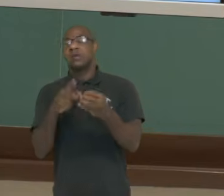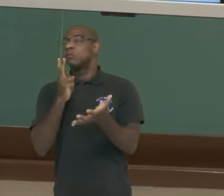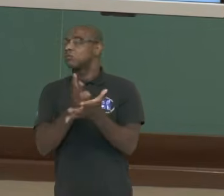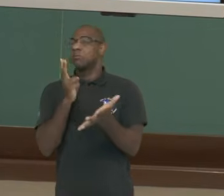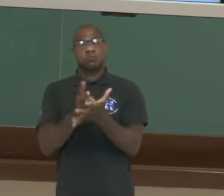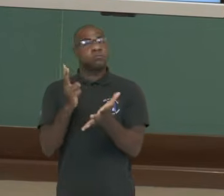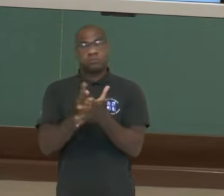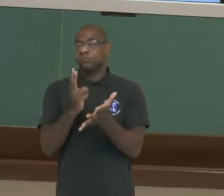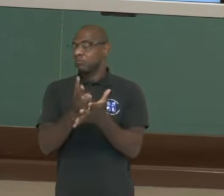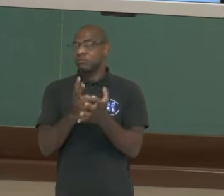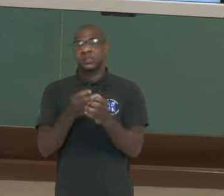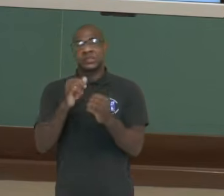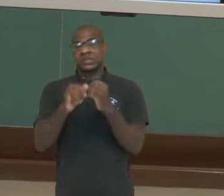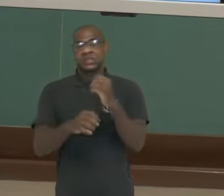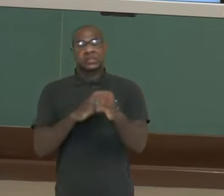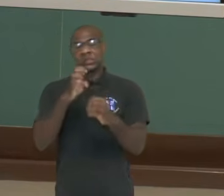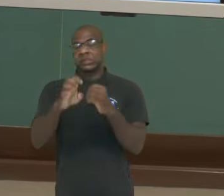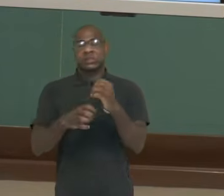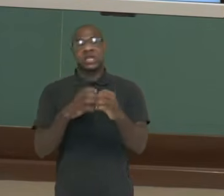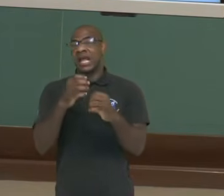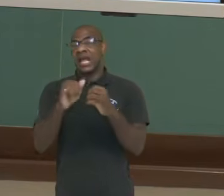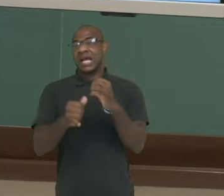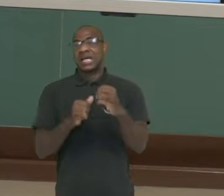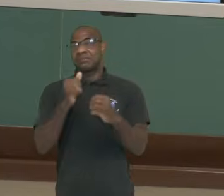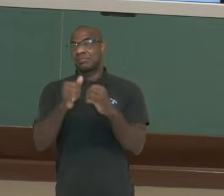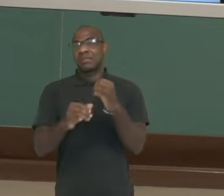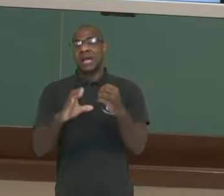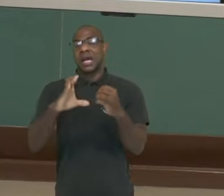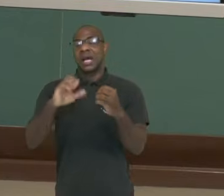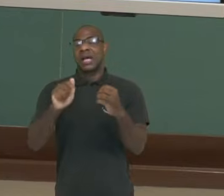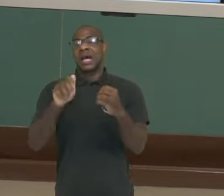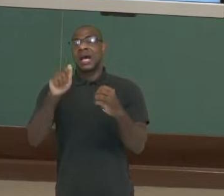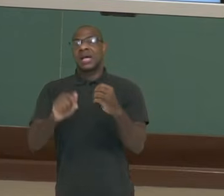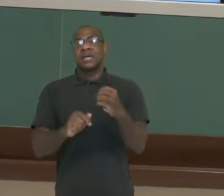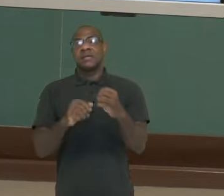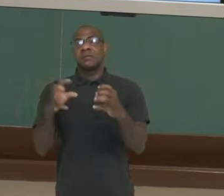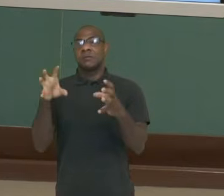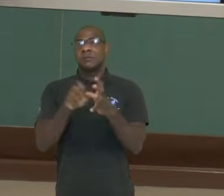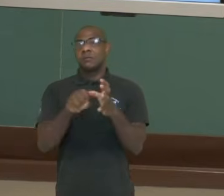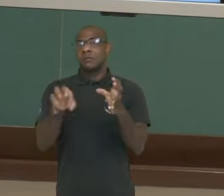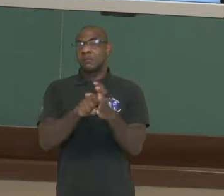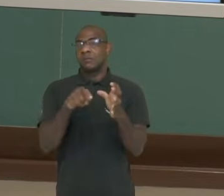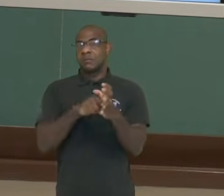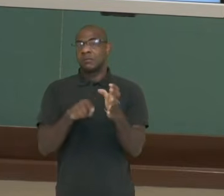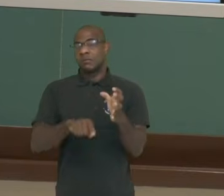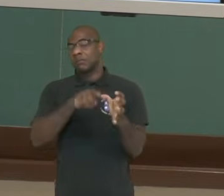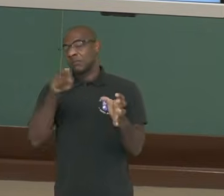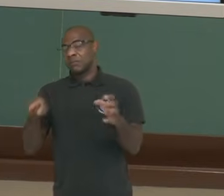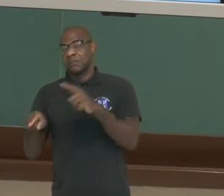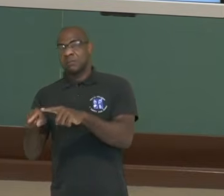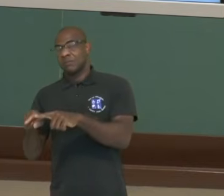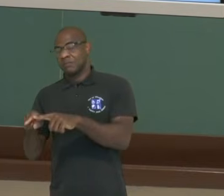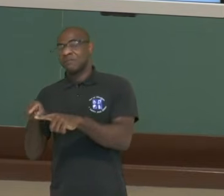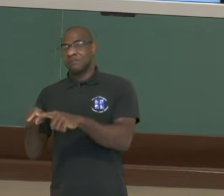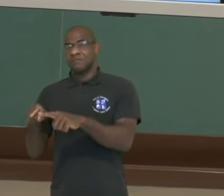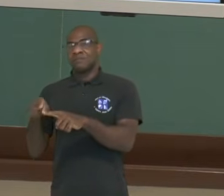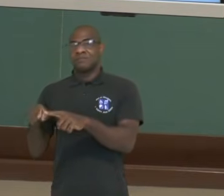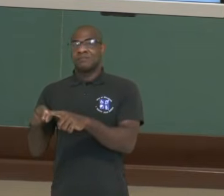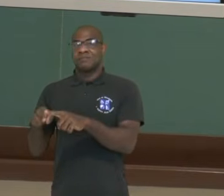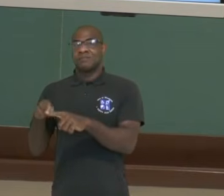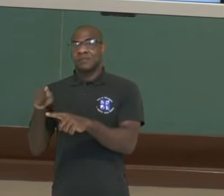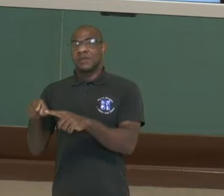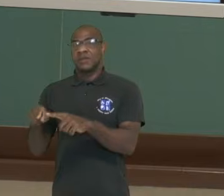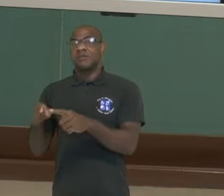carga, tá? Ele vai ficar com a mesma carga do eletrizado, certo? Ele